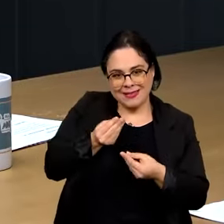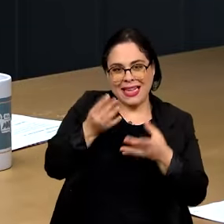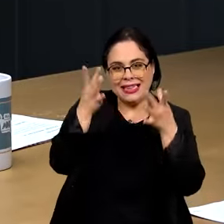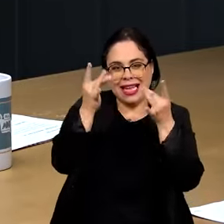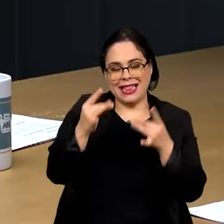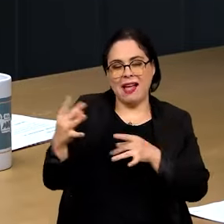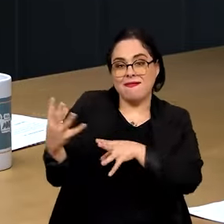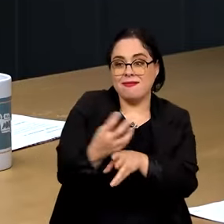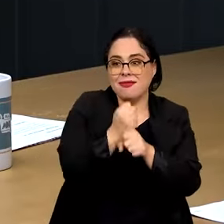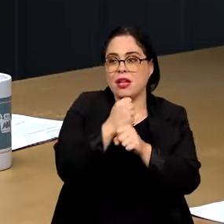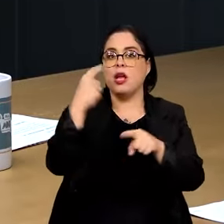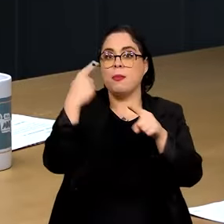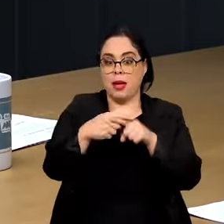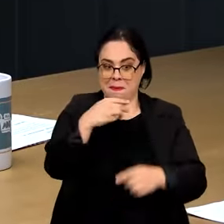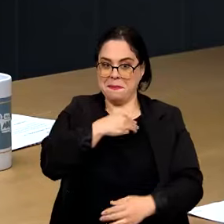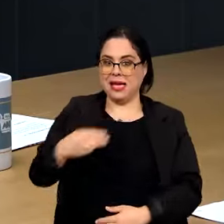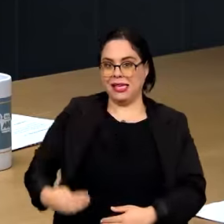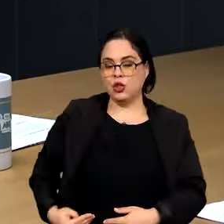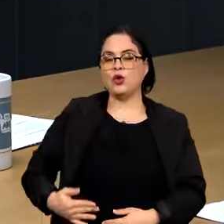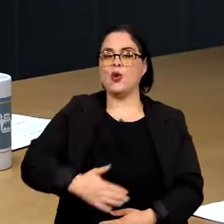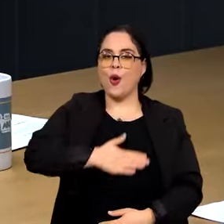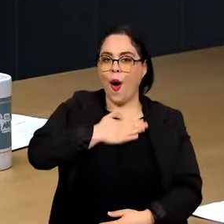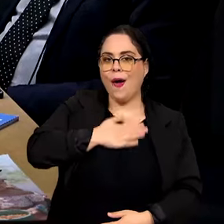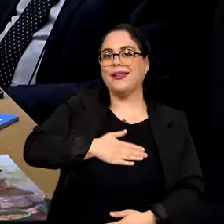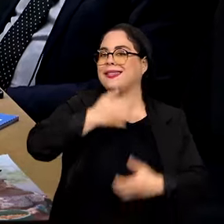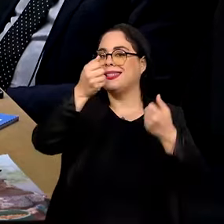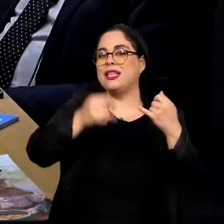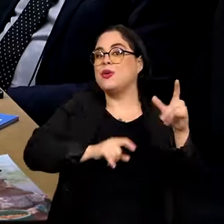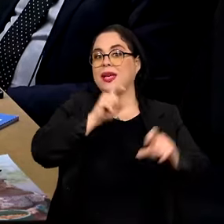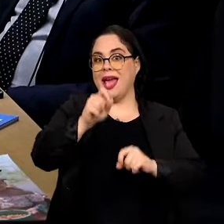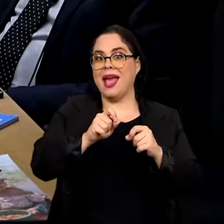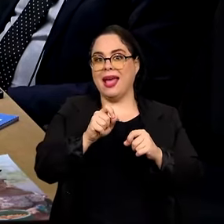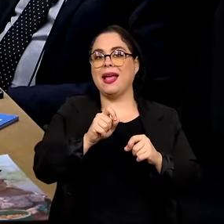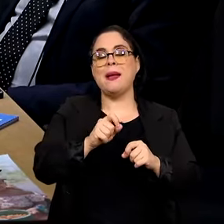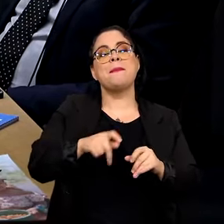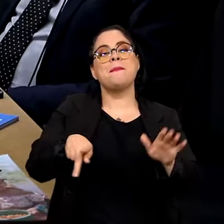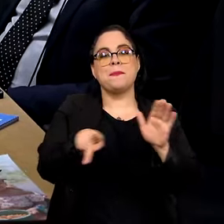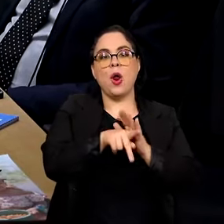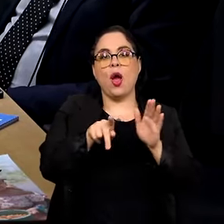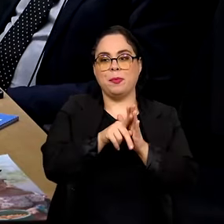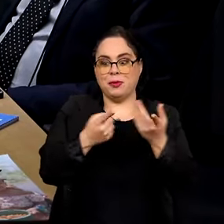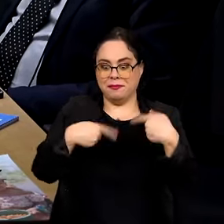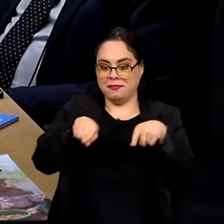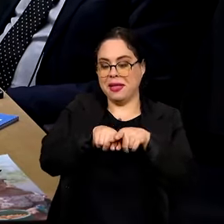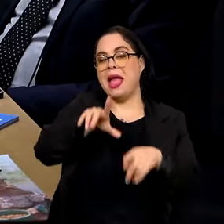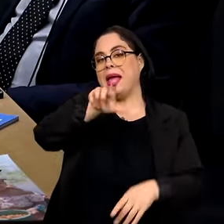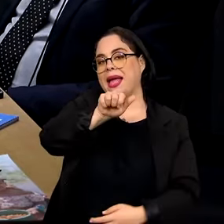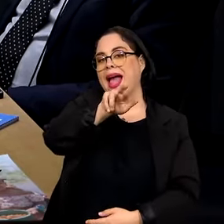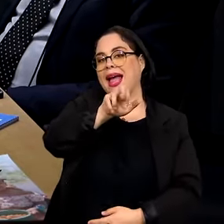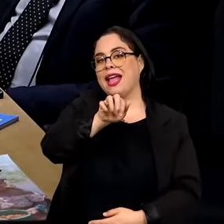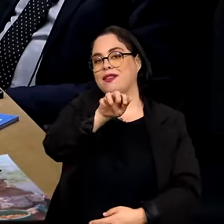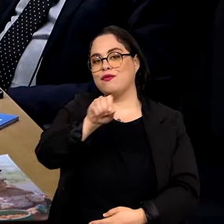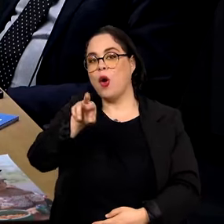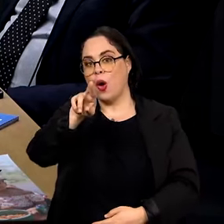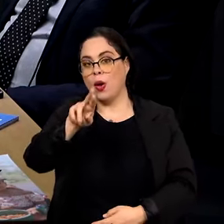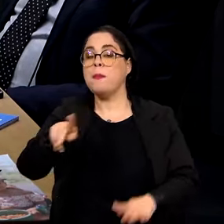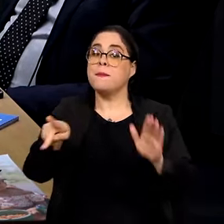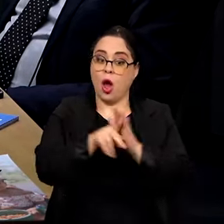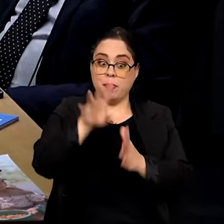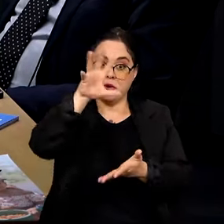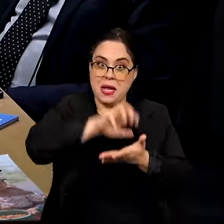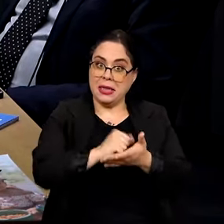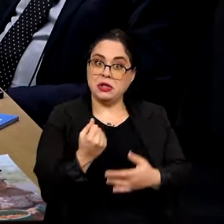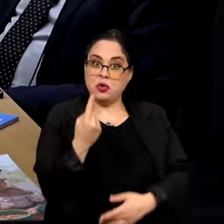trazer talvez alguns números pra gente porque o ministro gosta muito de falar que é a Parc com o carefu que tá empregando